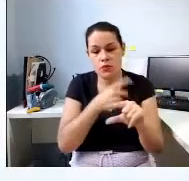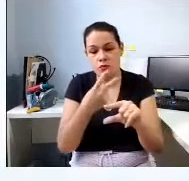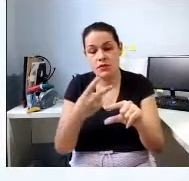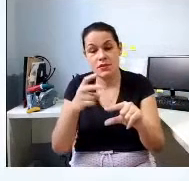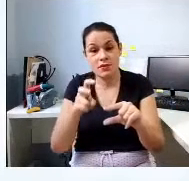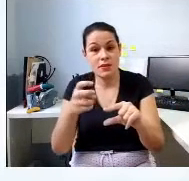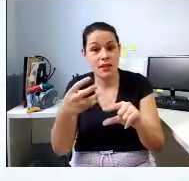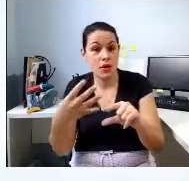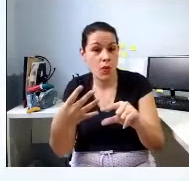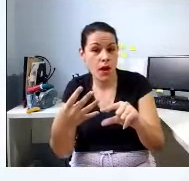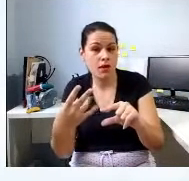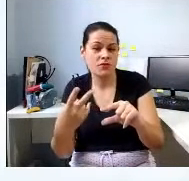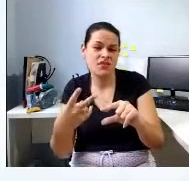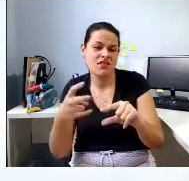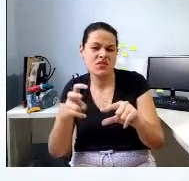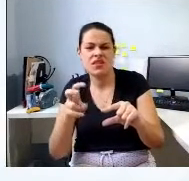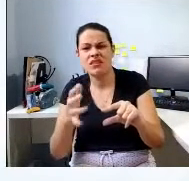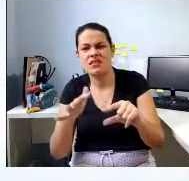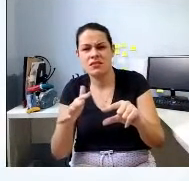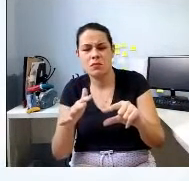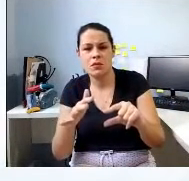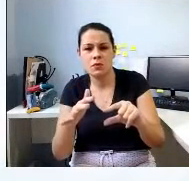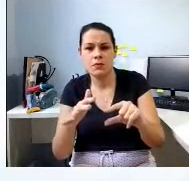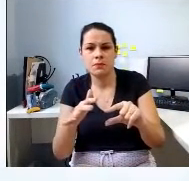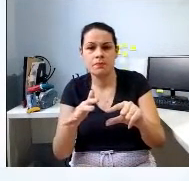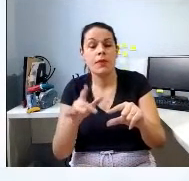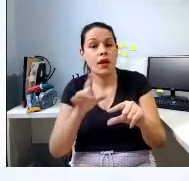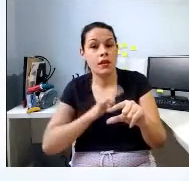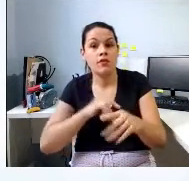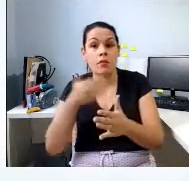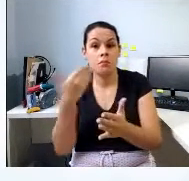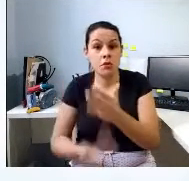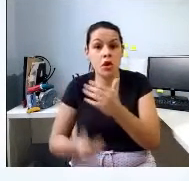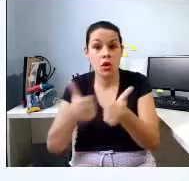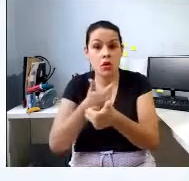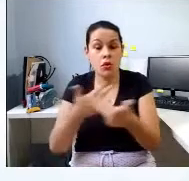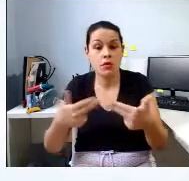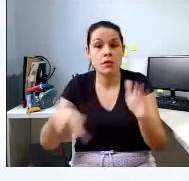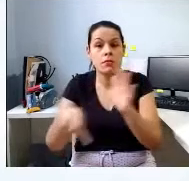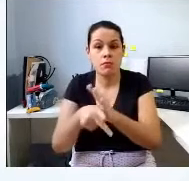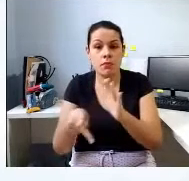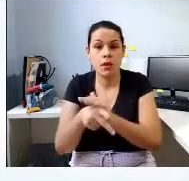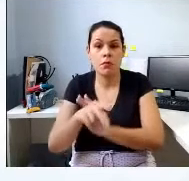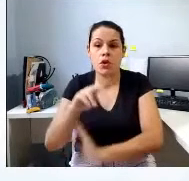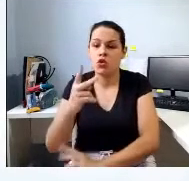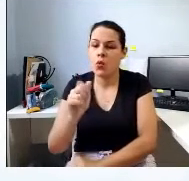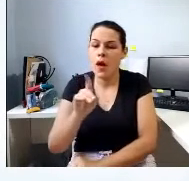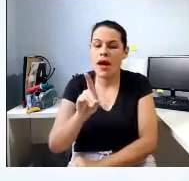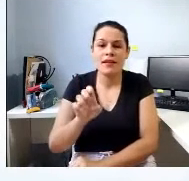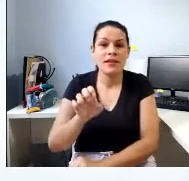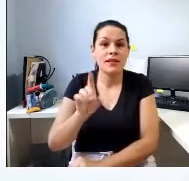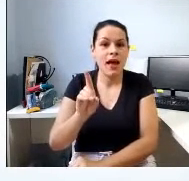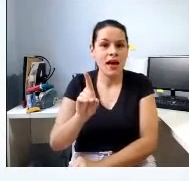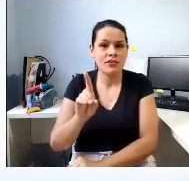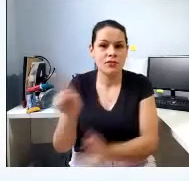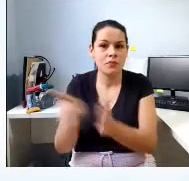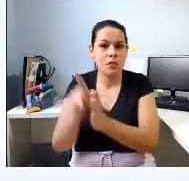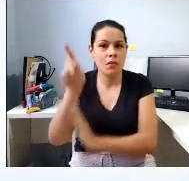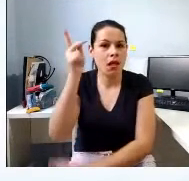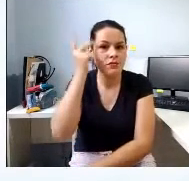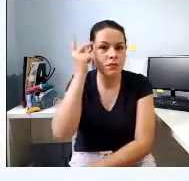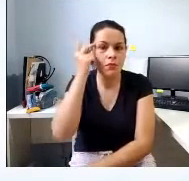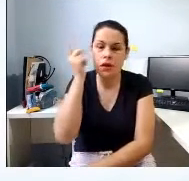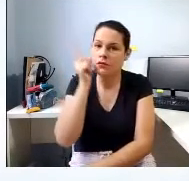254, 255, e a derrota mais expressiva foi a do Haddad em São Paulo, não